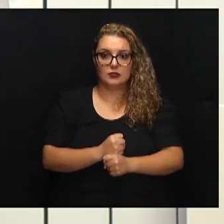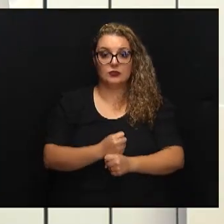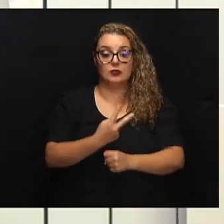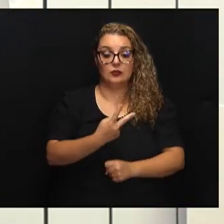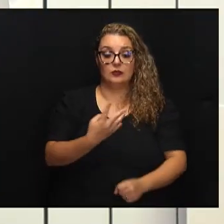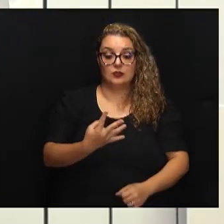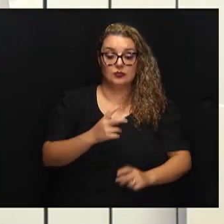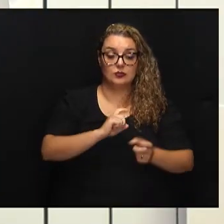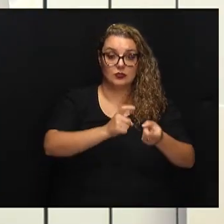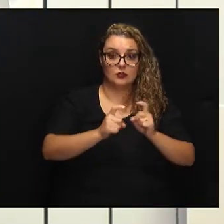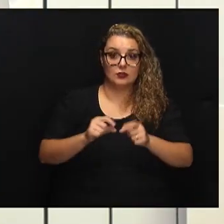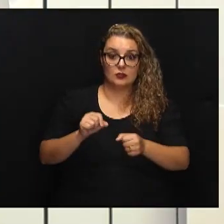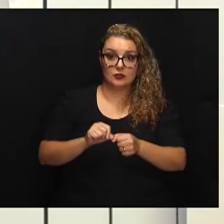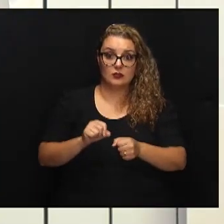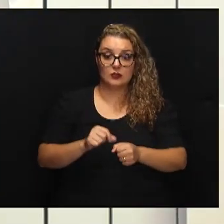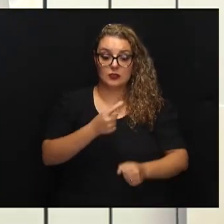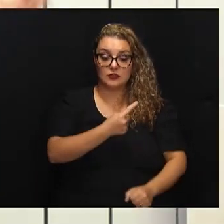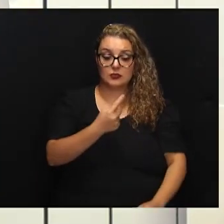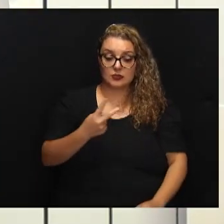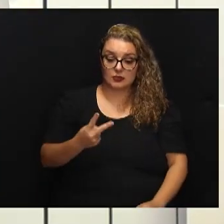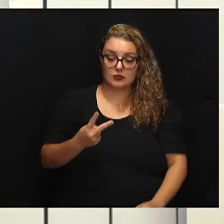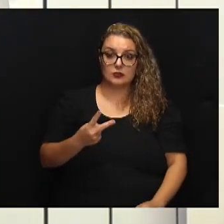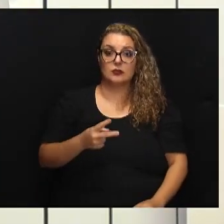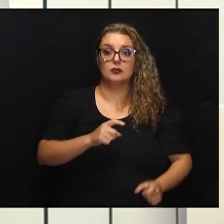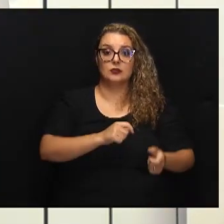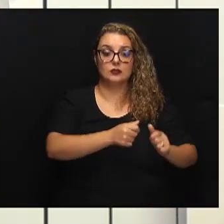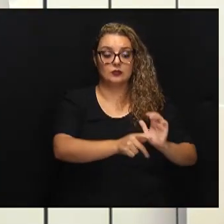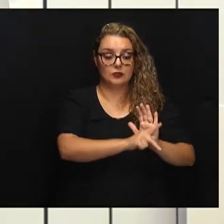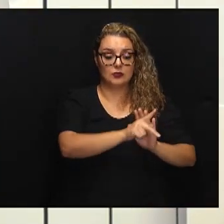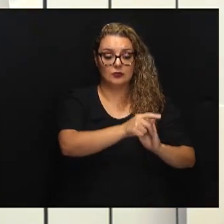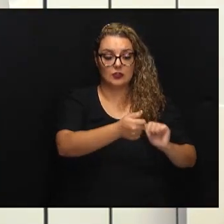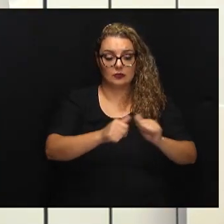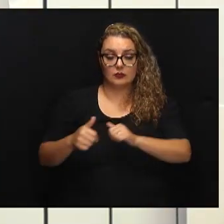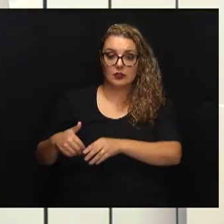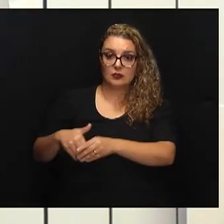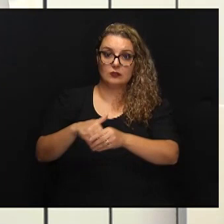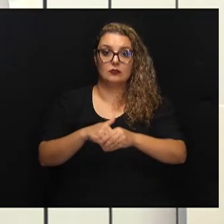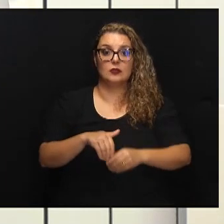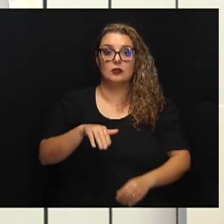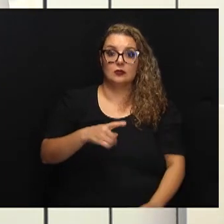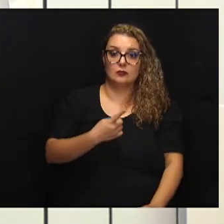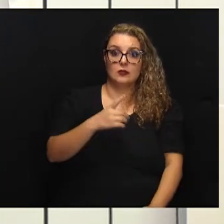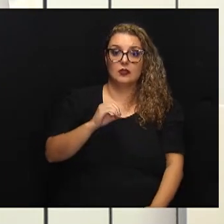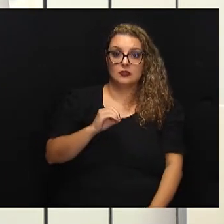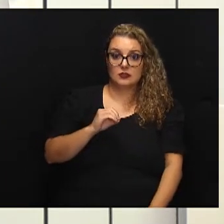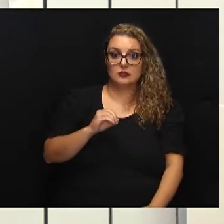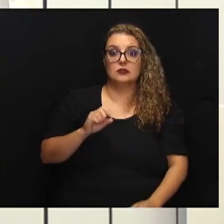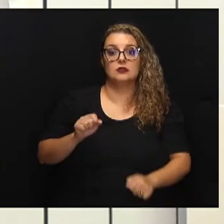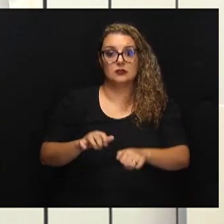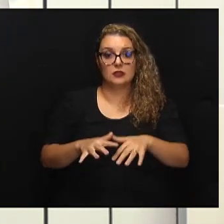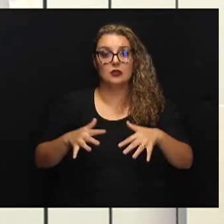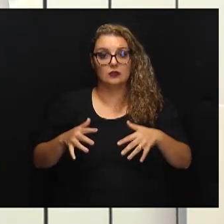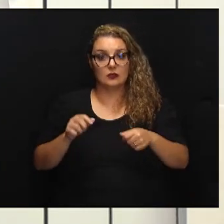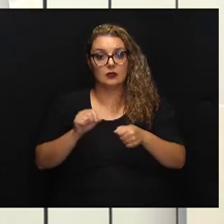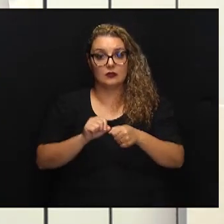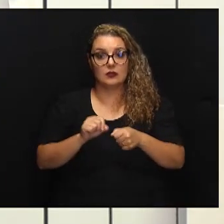realizadas, 112 projetos analisados e votados e mais 10 audiências públicas realizadas.